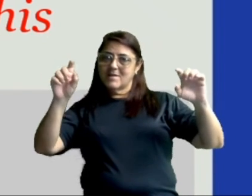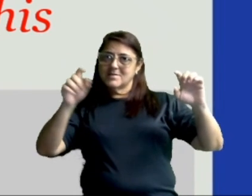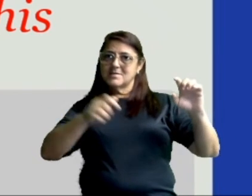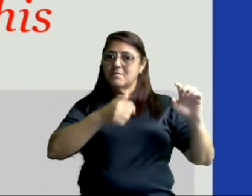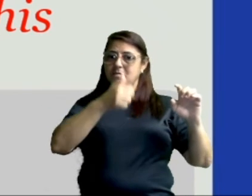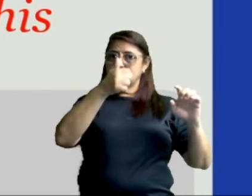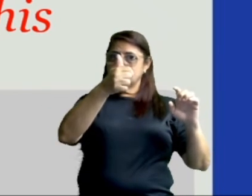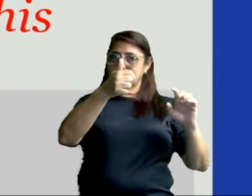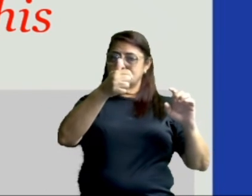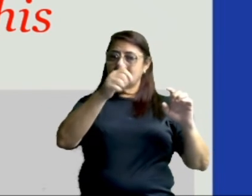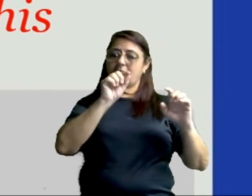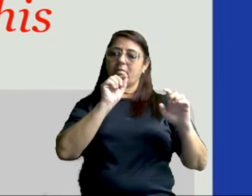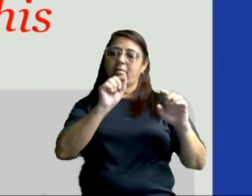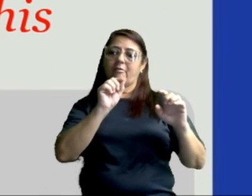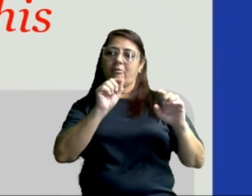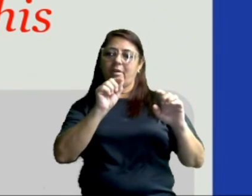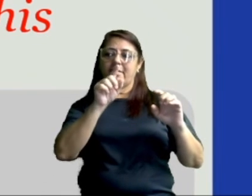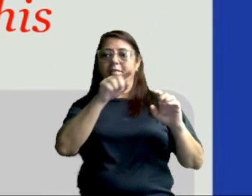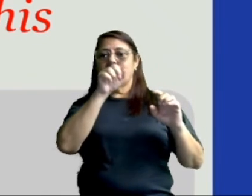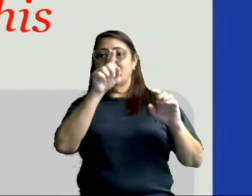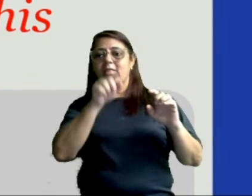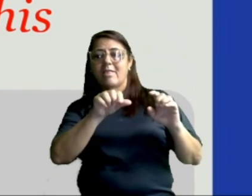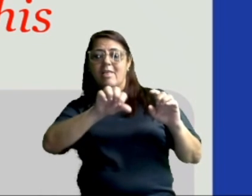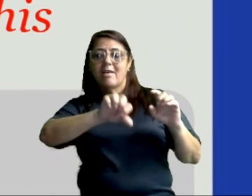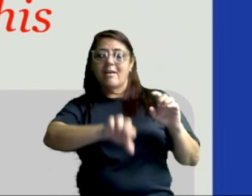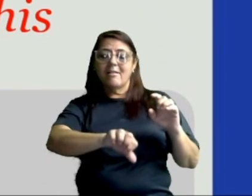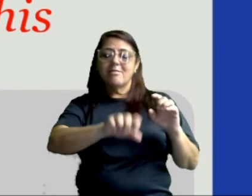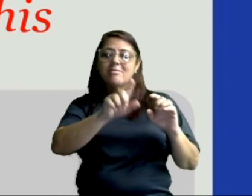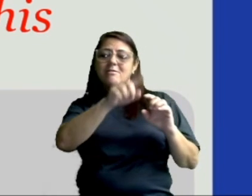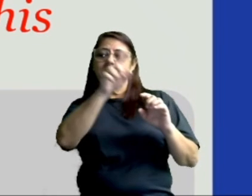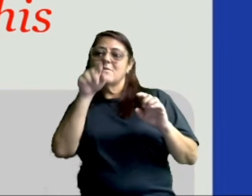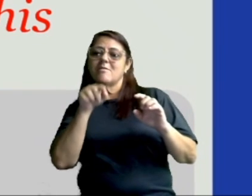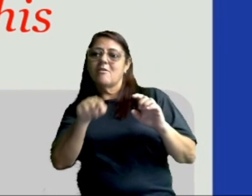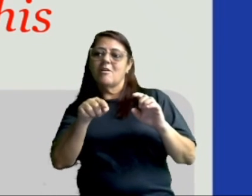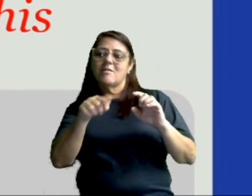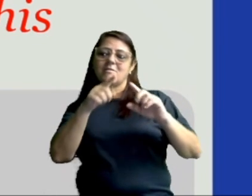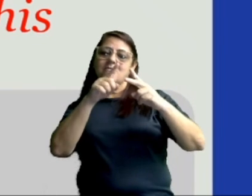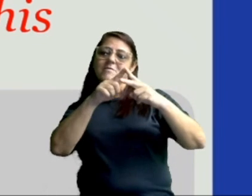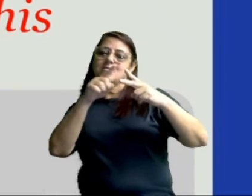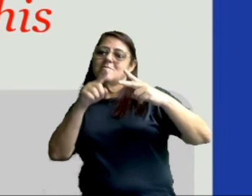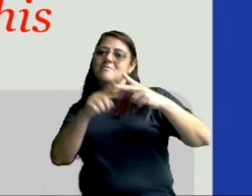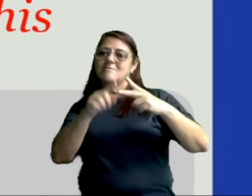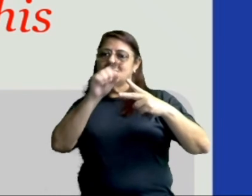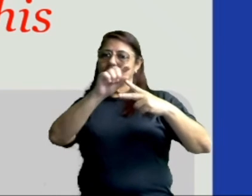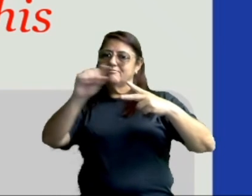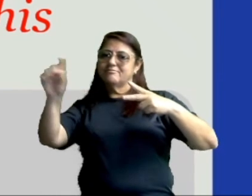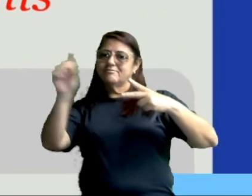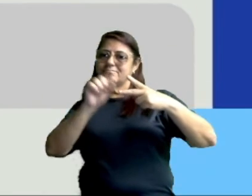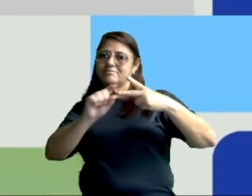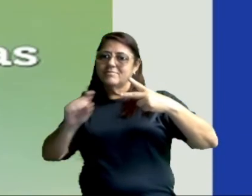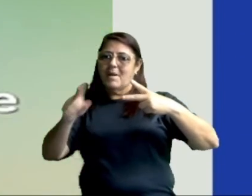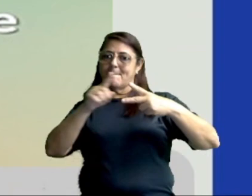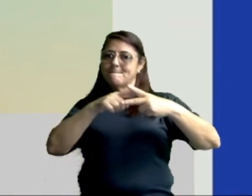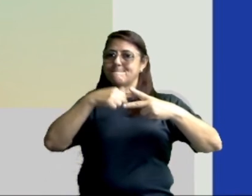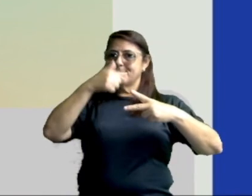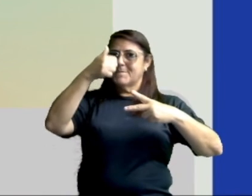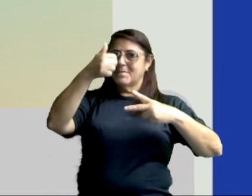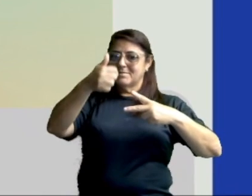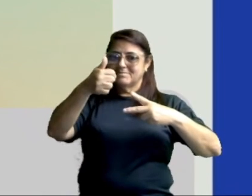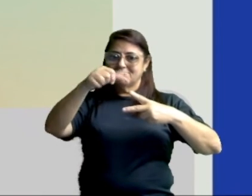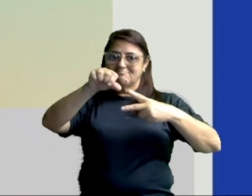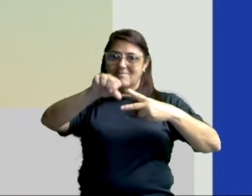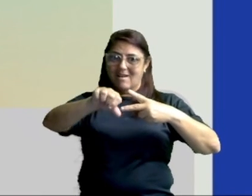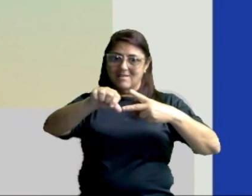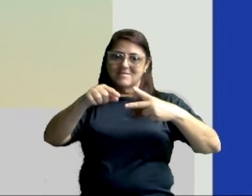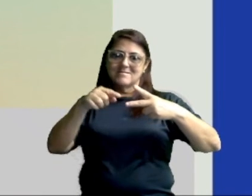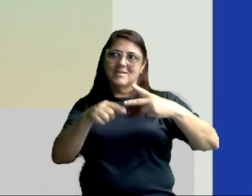tanto em negativa quanto em interrogativa. Tá vendo como é simples? Bom, agora